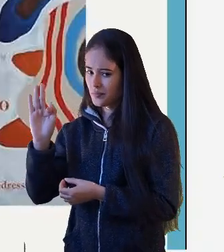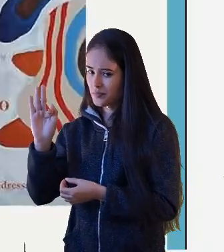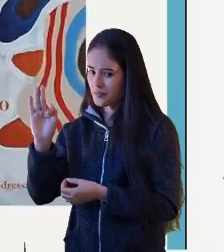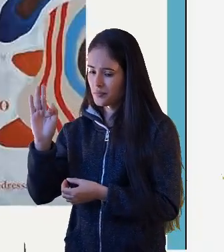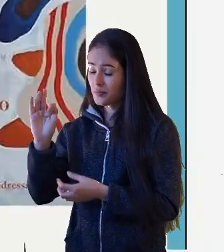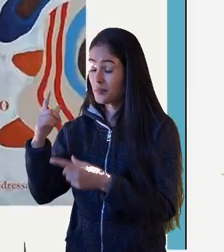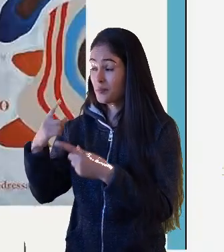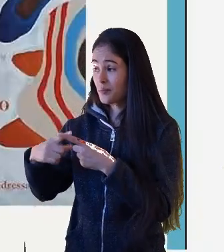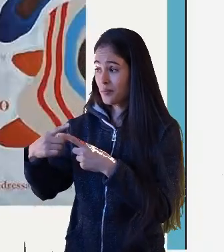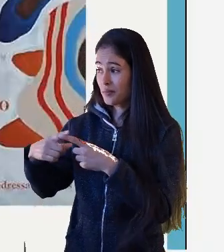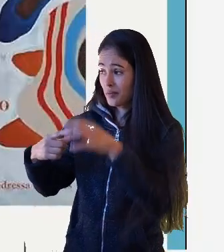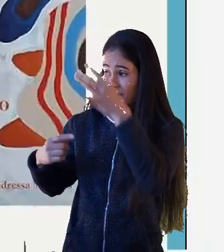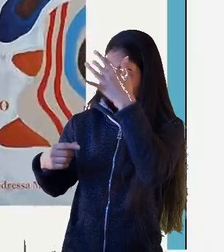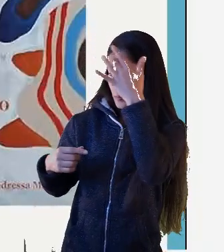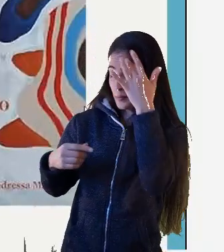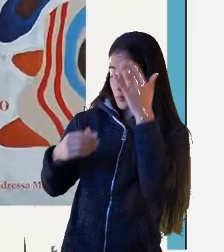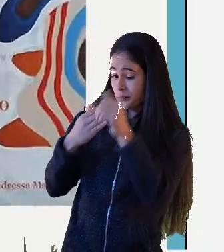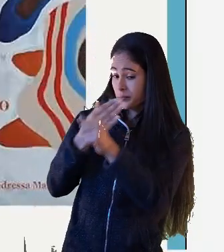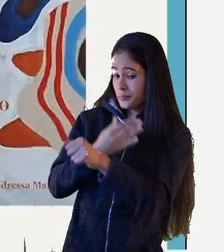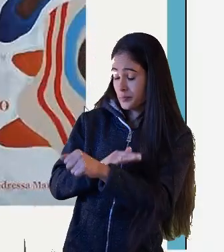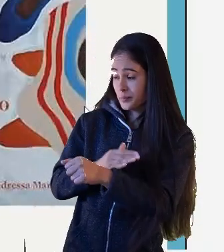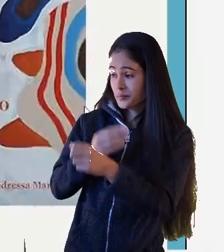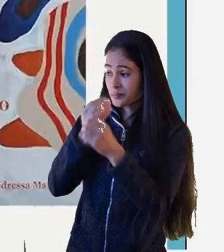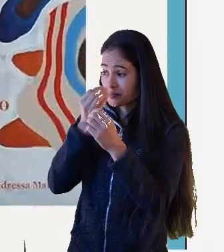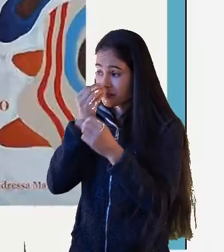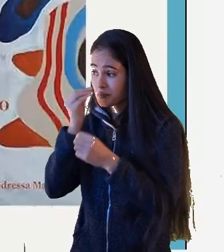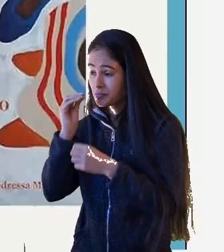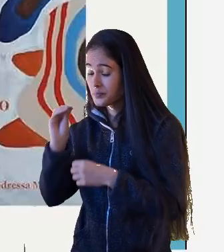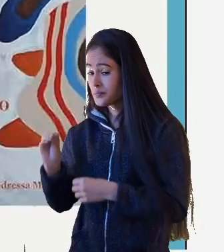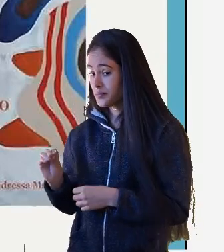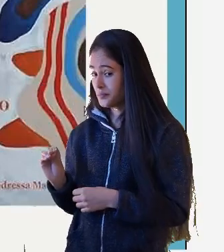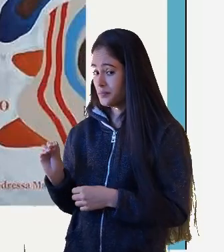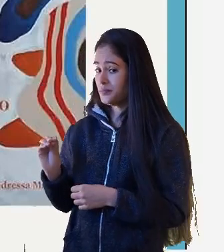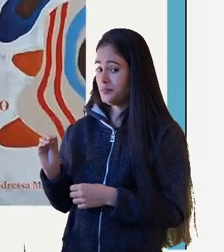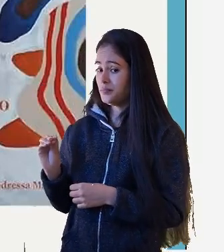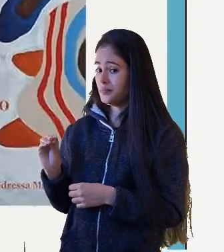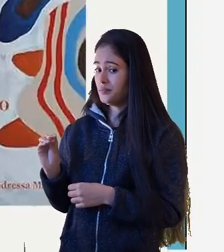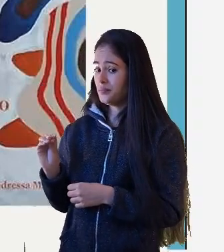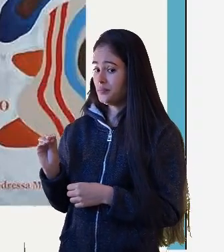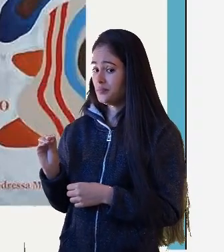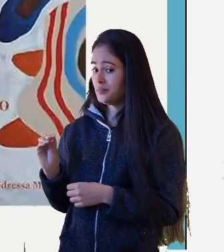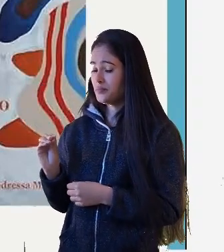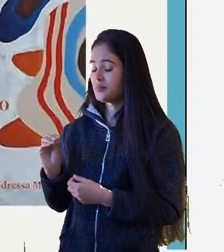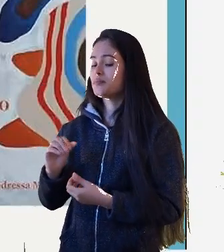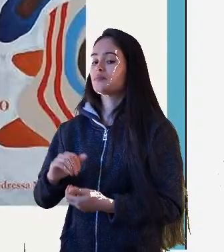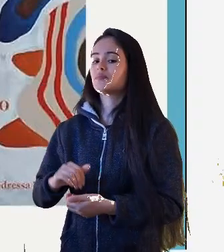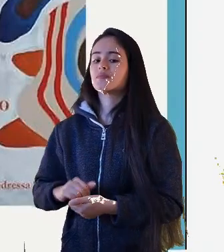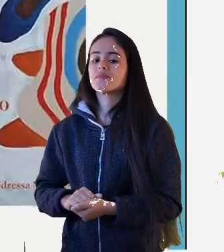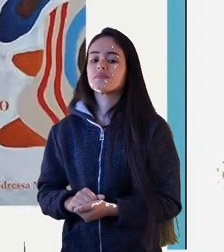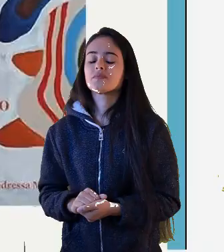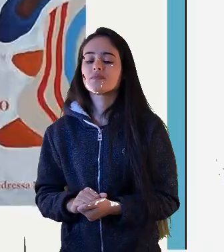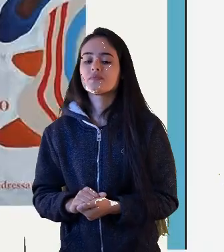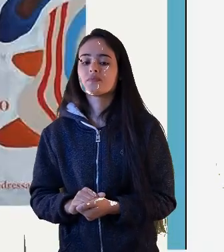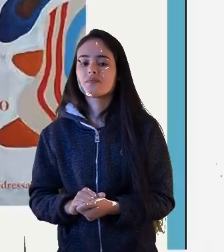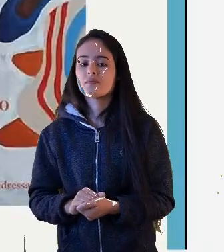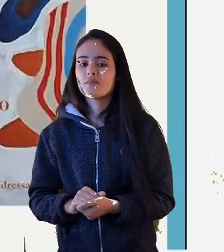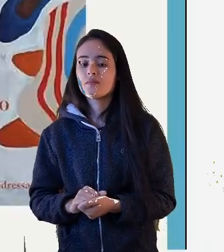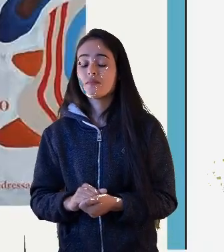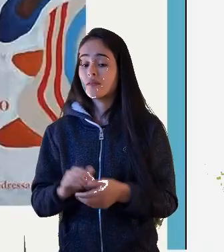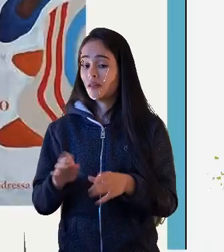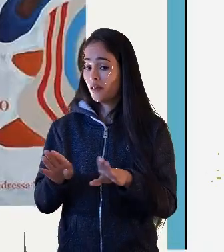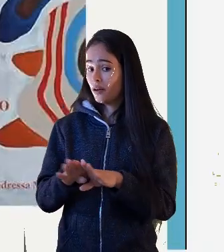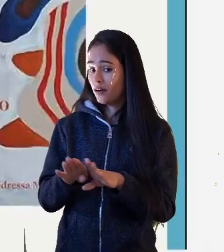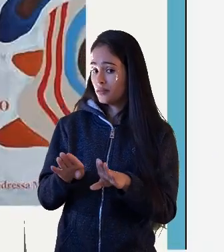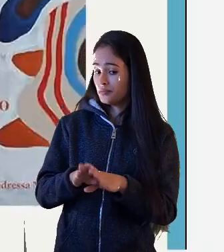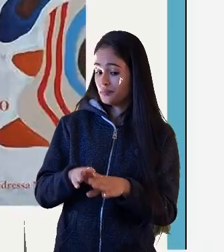Letras, é A Construção, que é uma história, aí já é uma protagonista mulher, né? Uma moça, uma jovem que passa